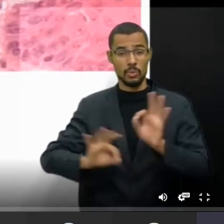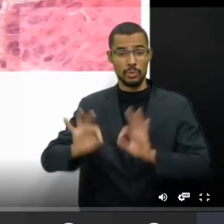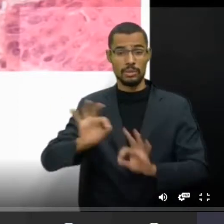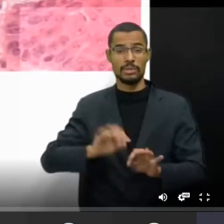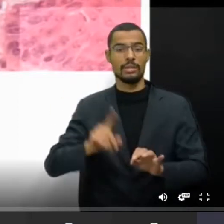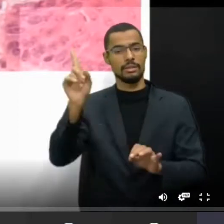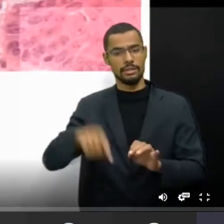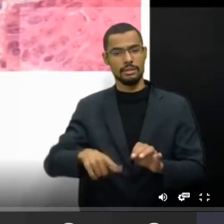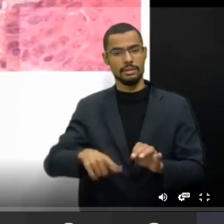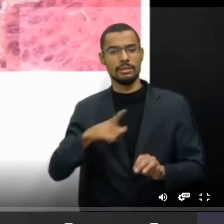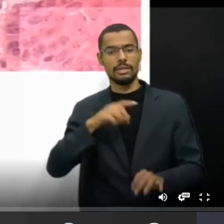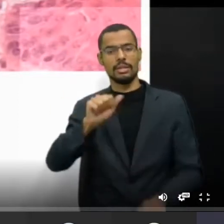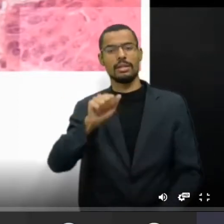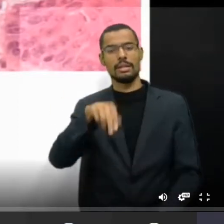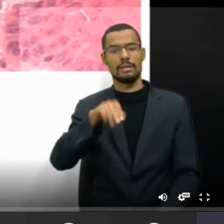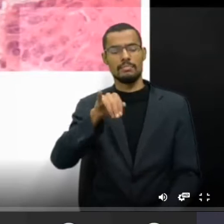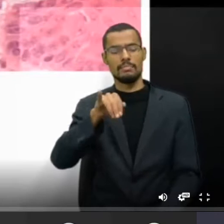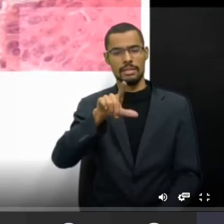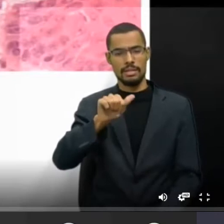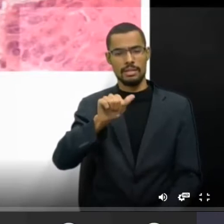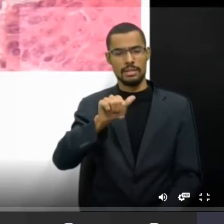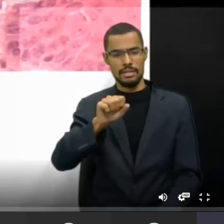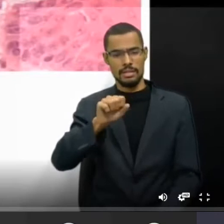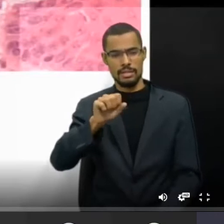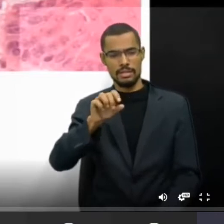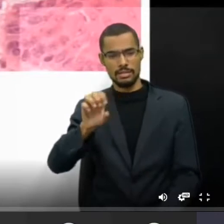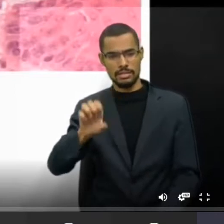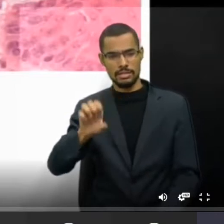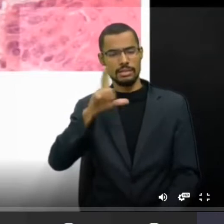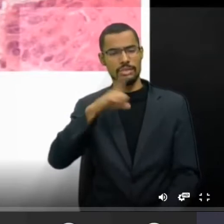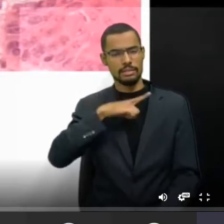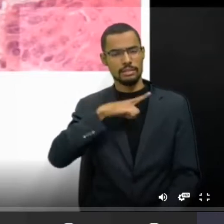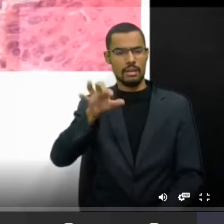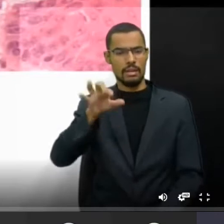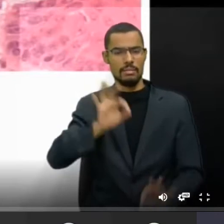das amilases, das enzimas que iniciam o processo de